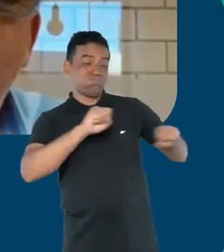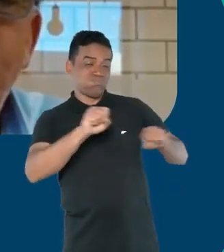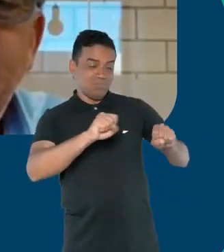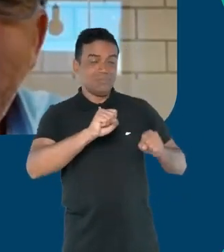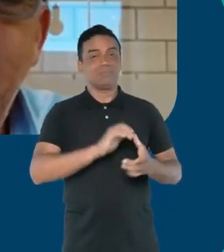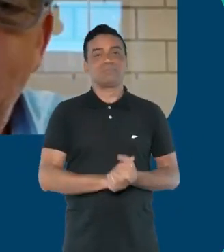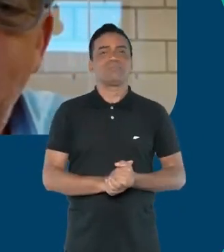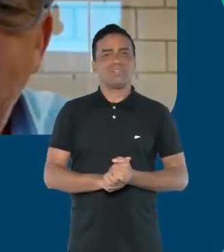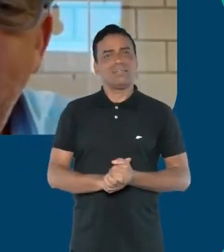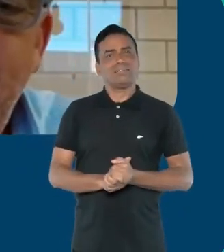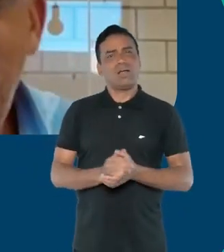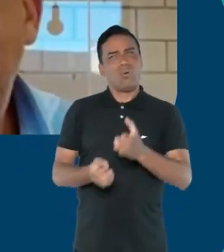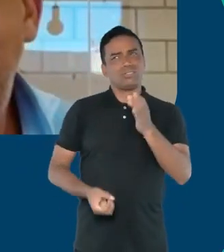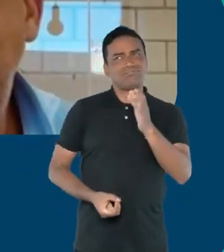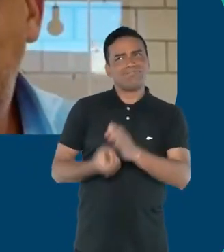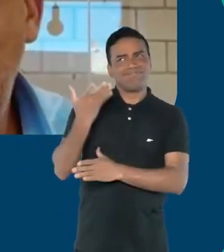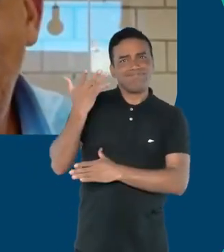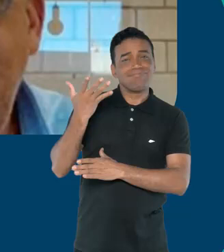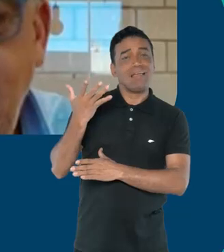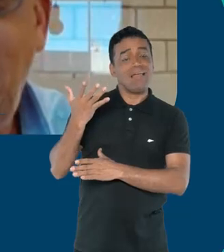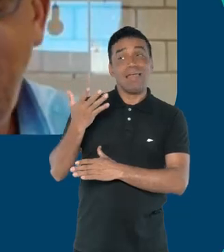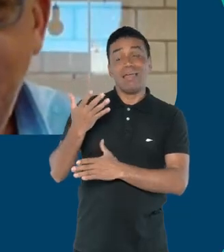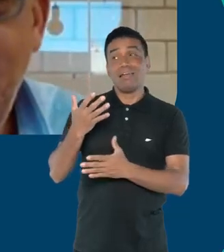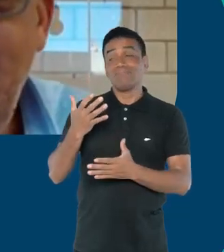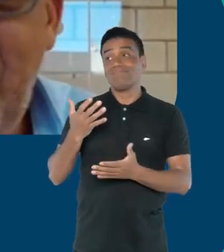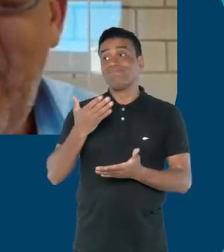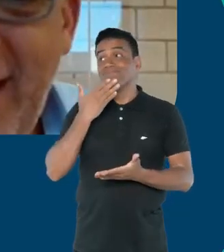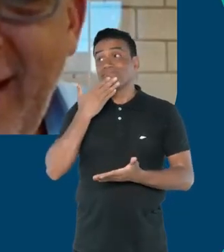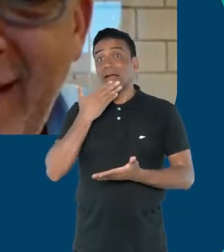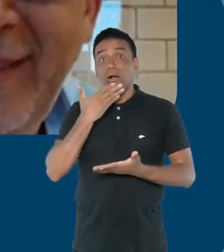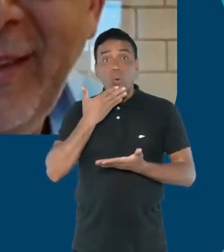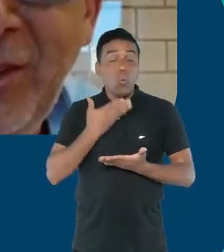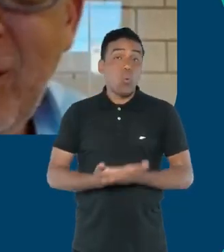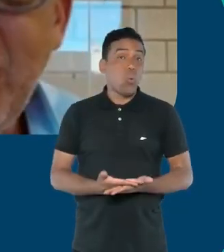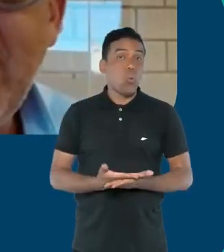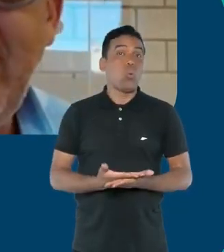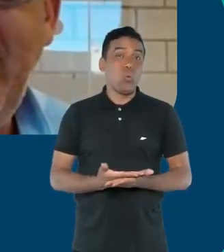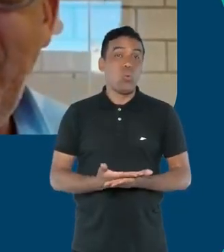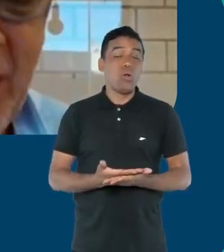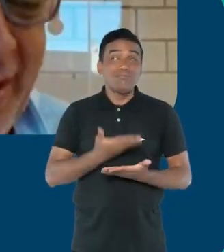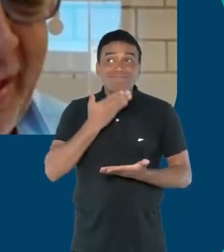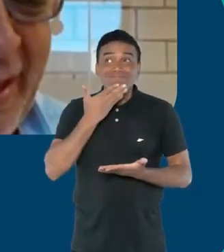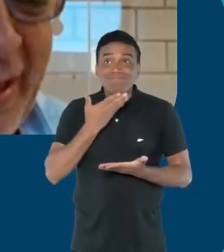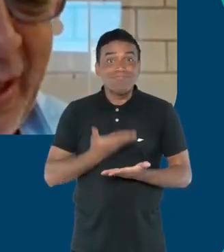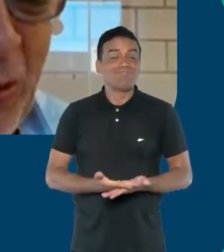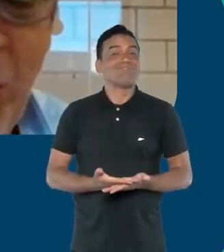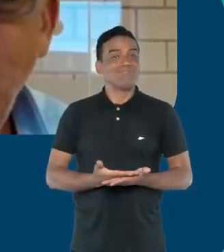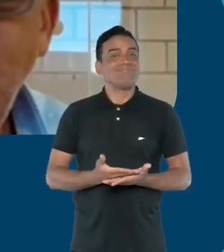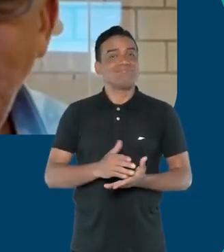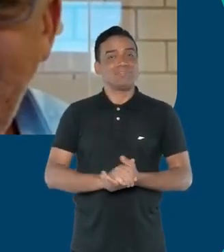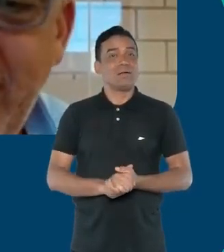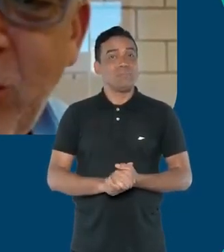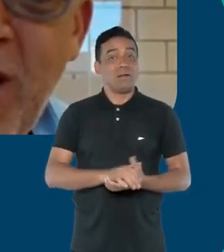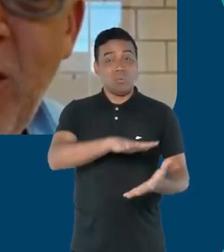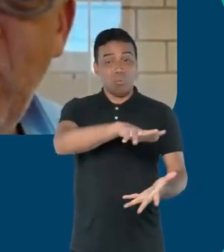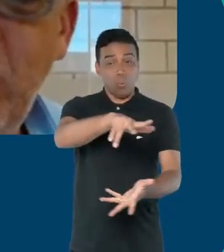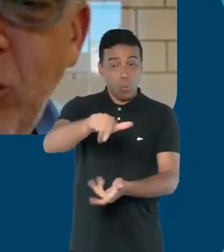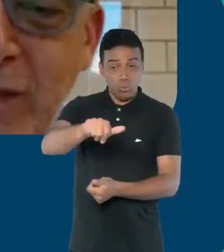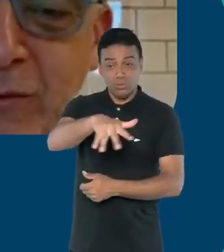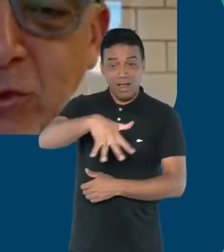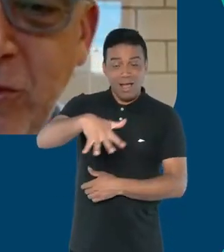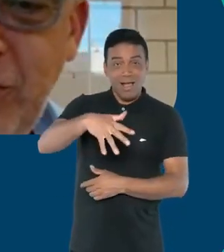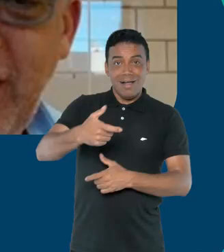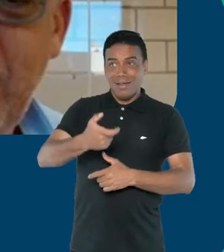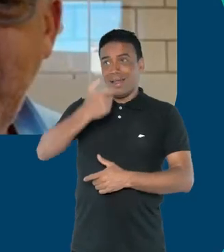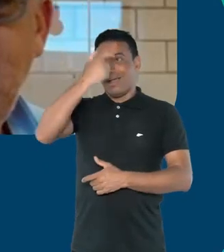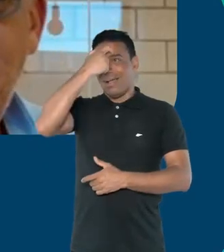Essa formulação, ela é bastante chocante para, digamos assim, o mundo intelectual, o mundo